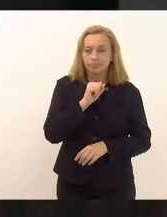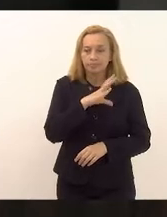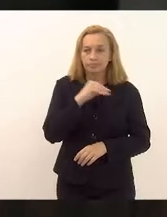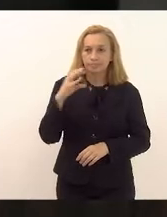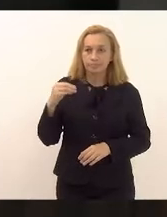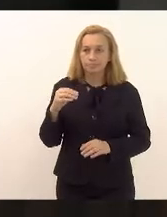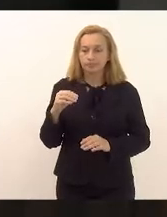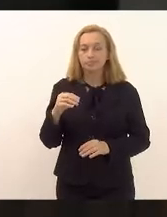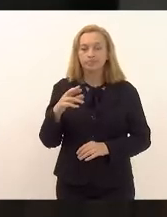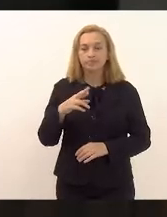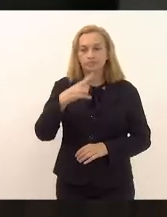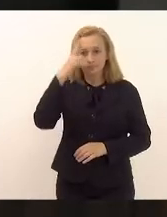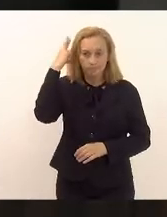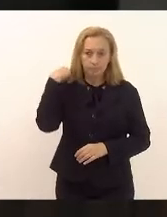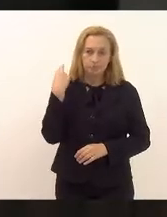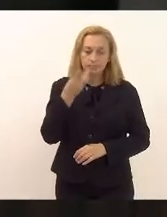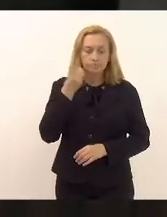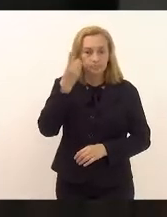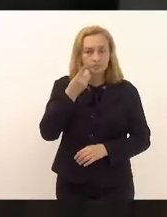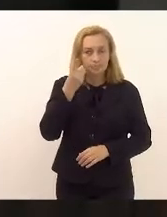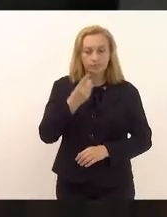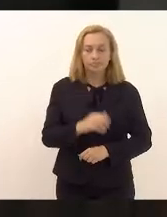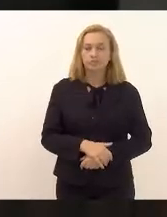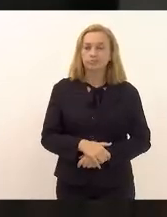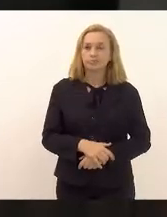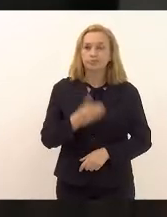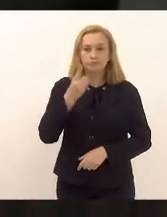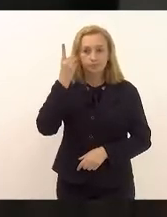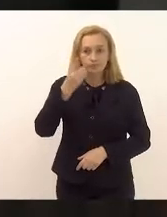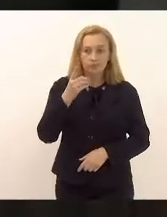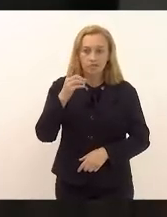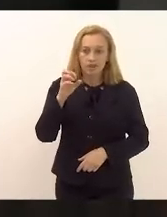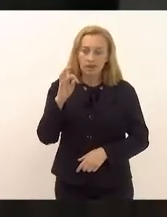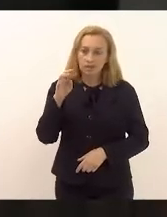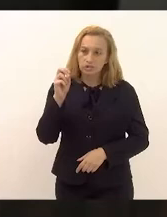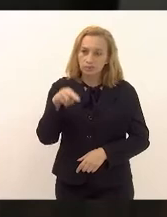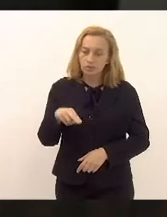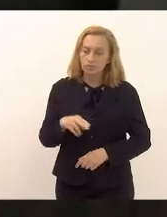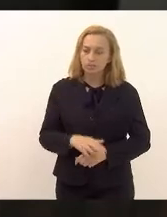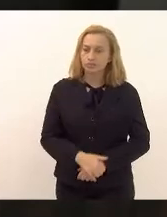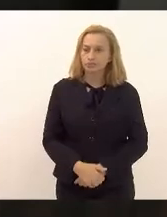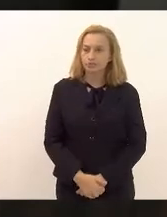Félix. Deputada Rosane Félix. Deputado Eliton José.